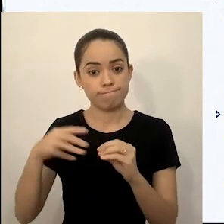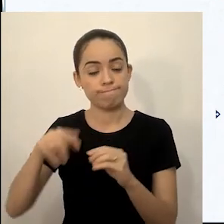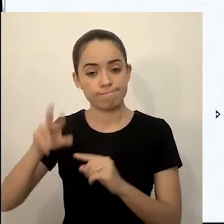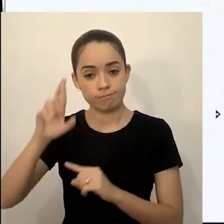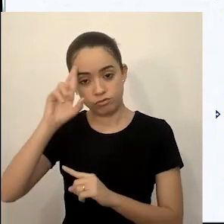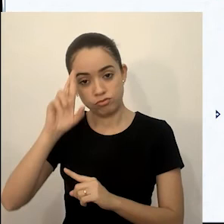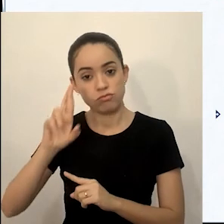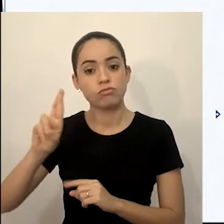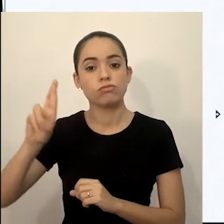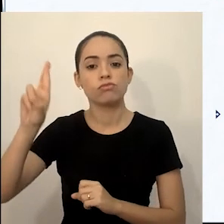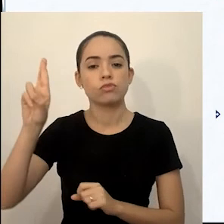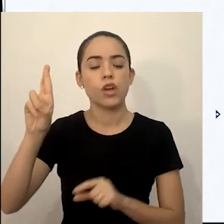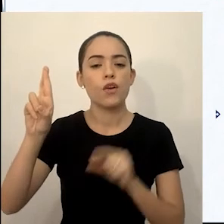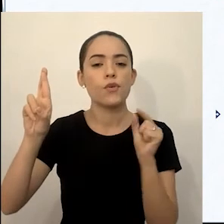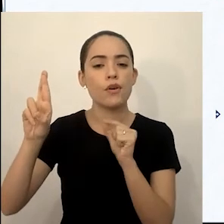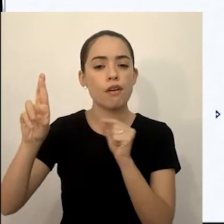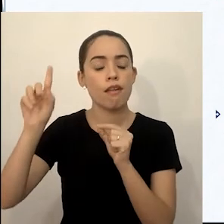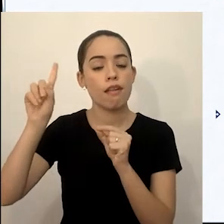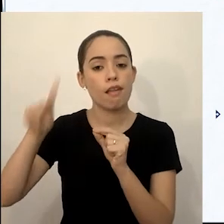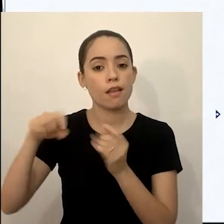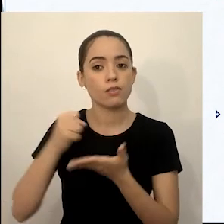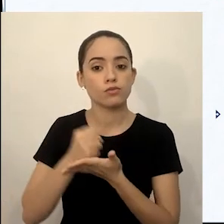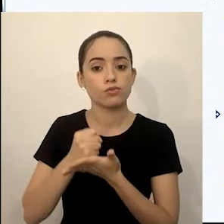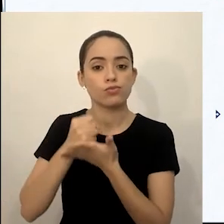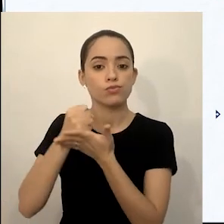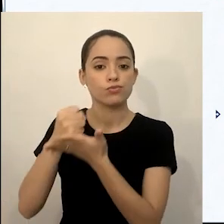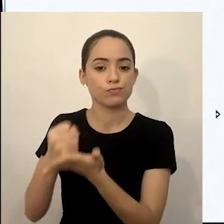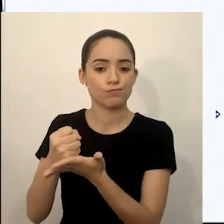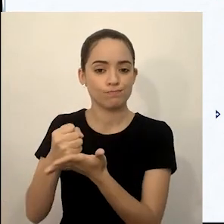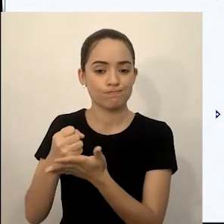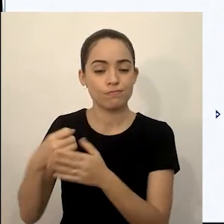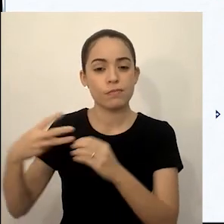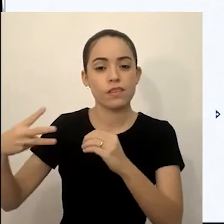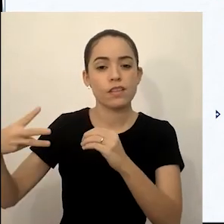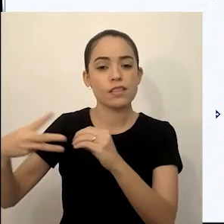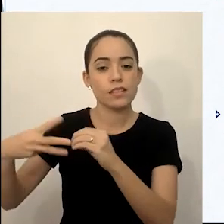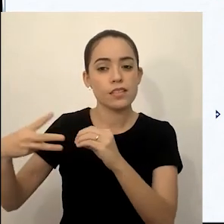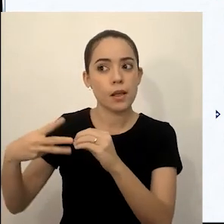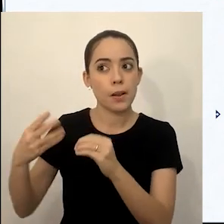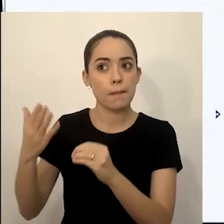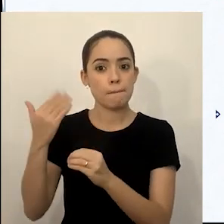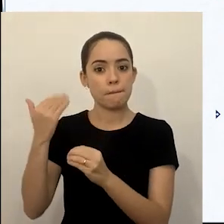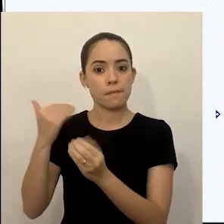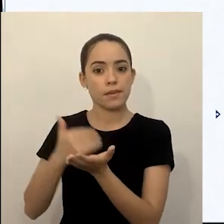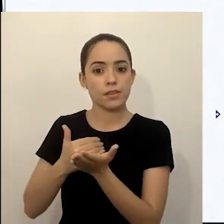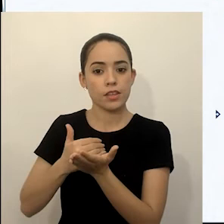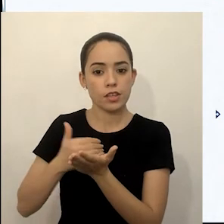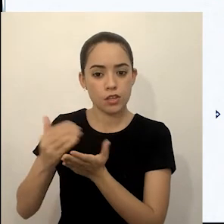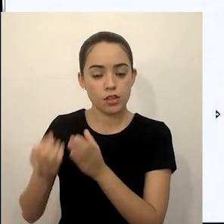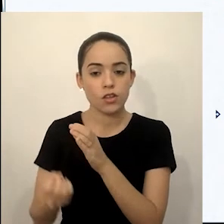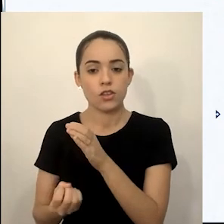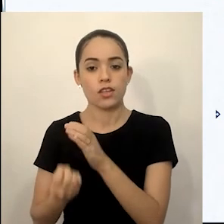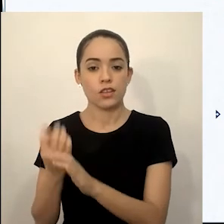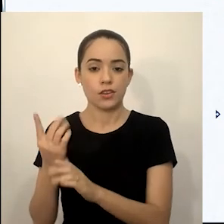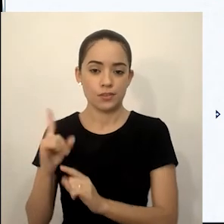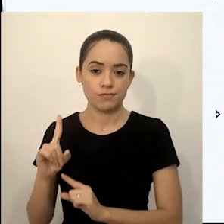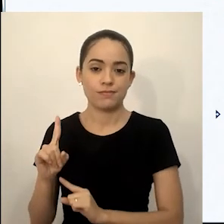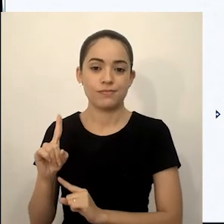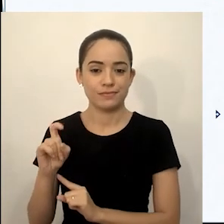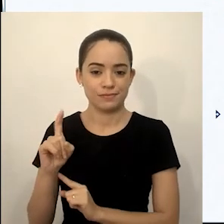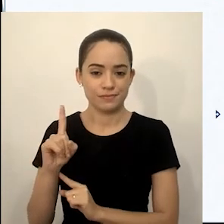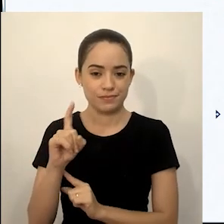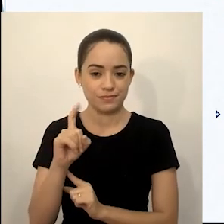são responsáveis pela sustentação das células de origem